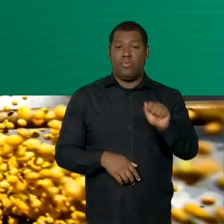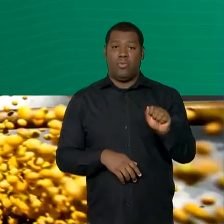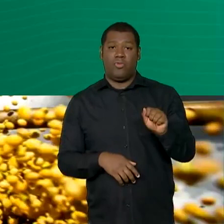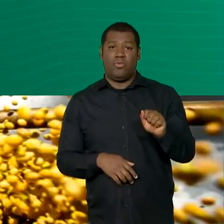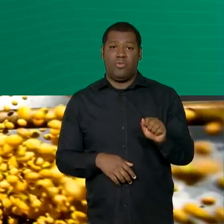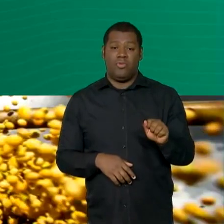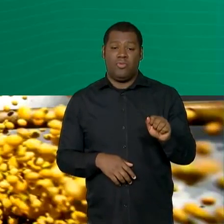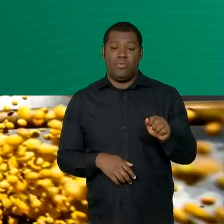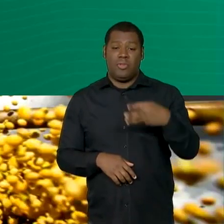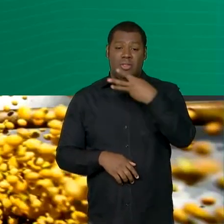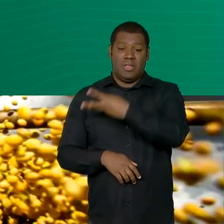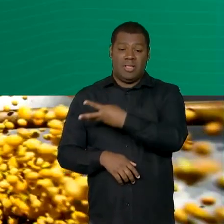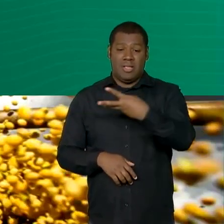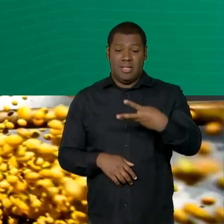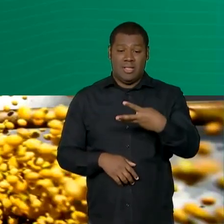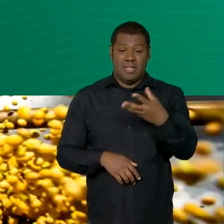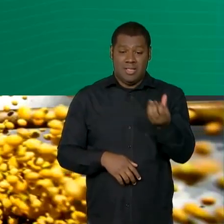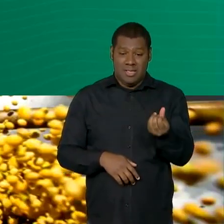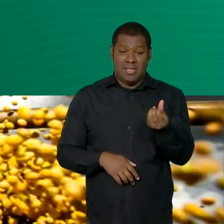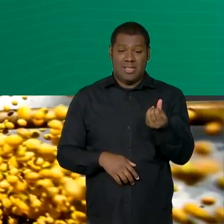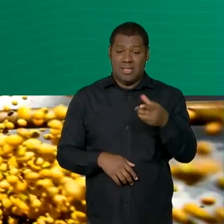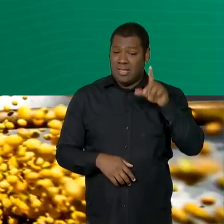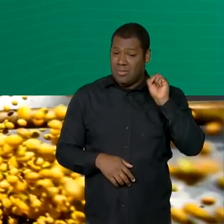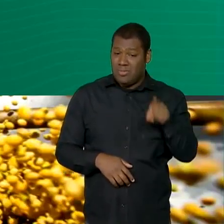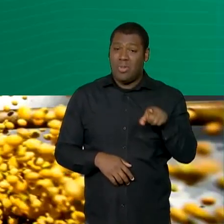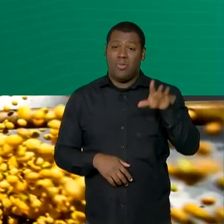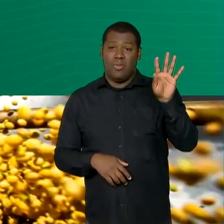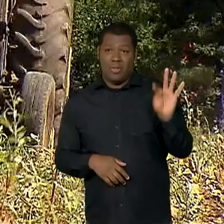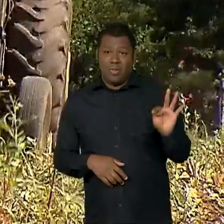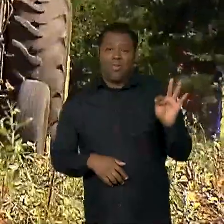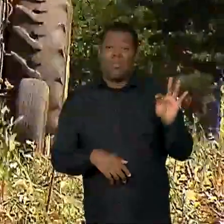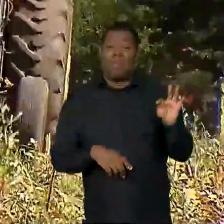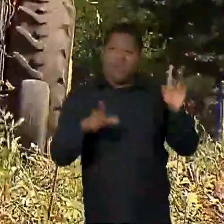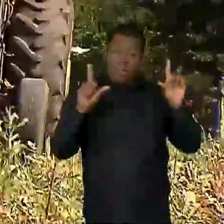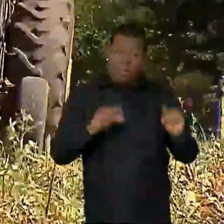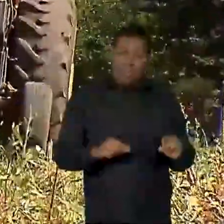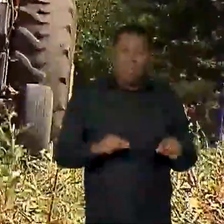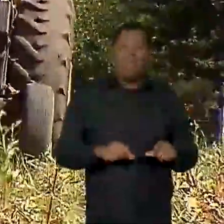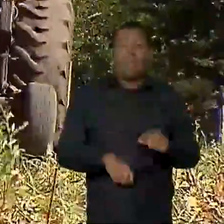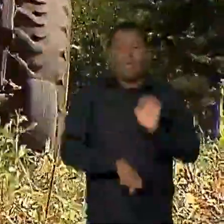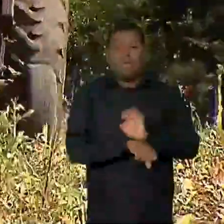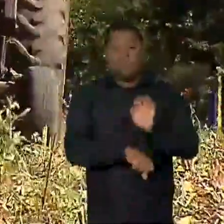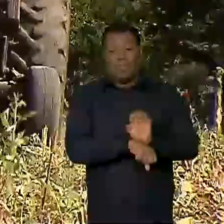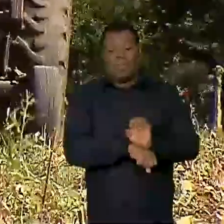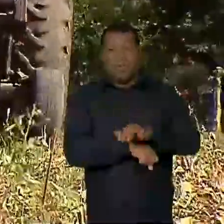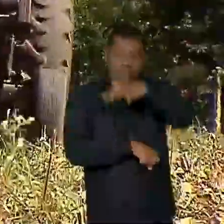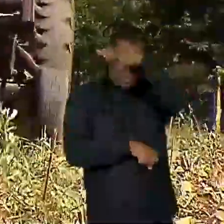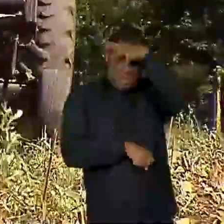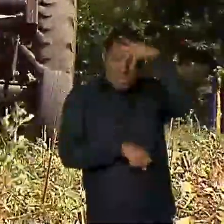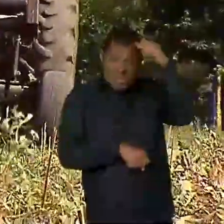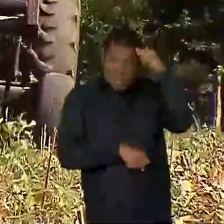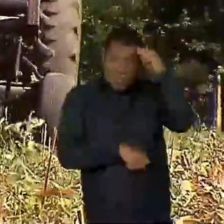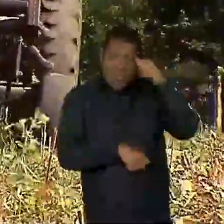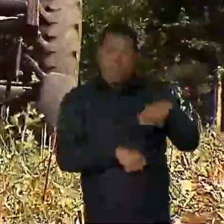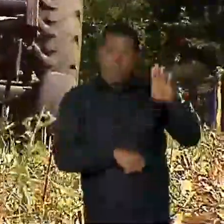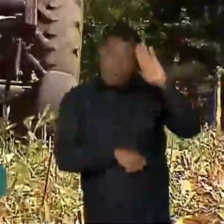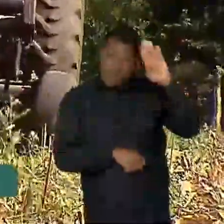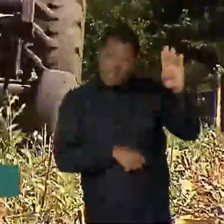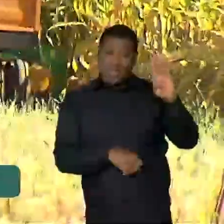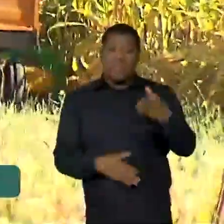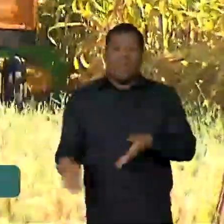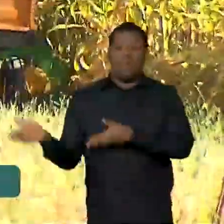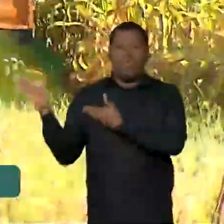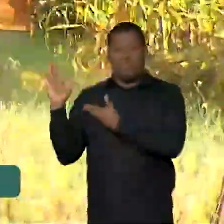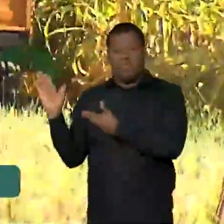de 300 mil toneladas a menos. Mato Grosso é o principal produtor de grãos do